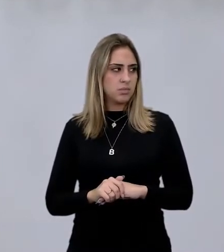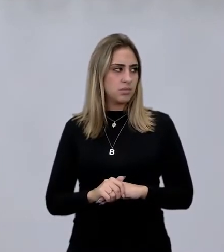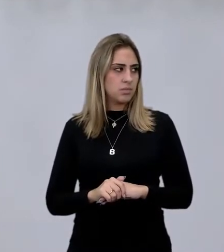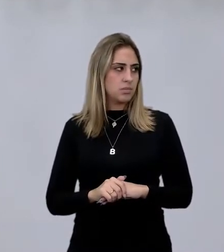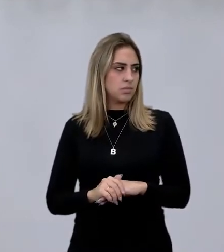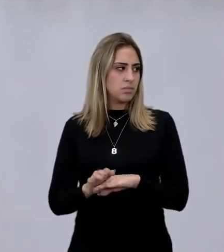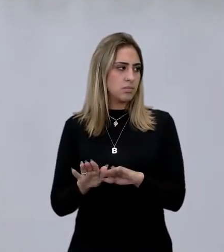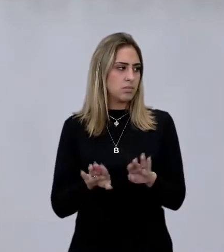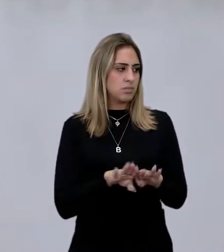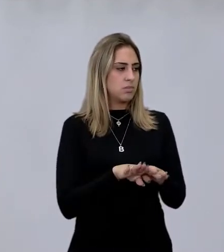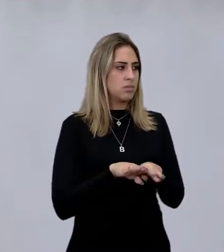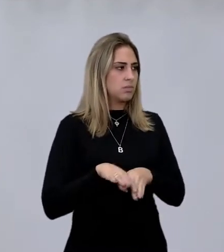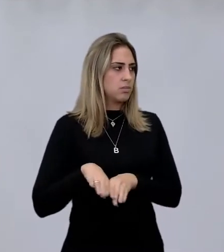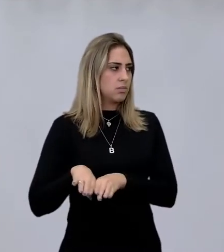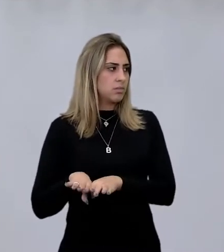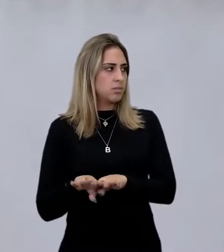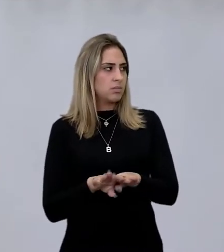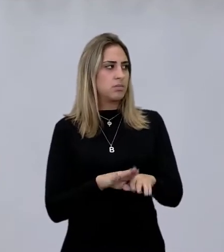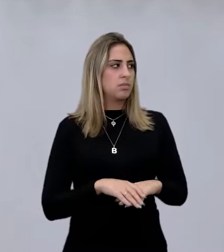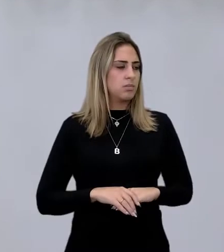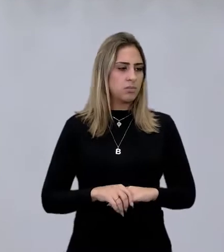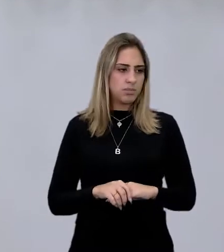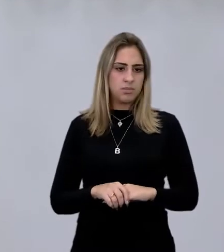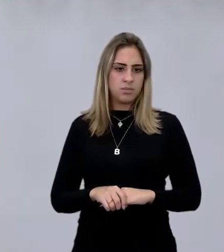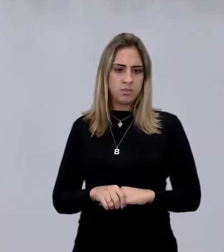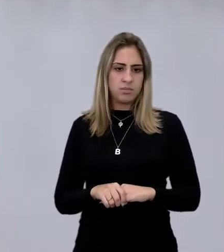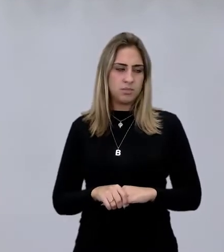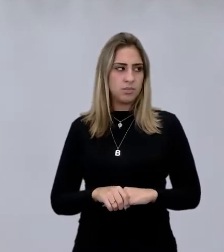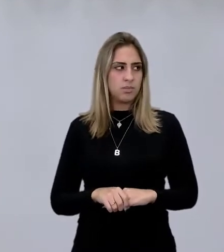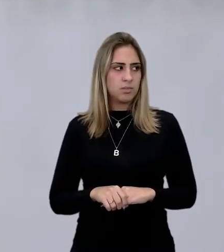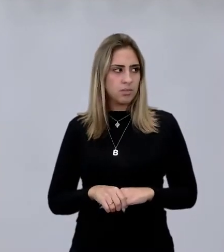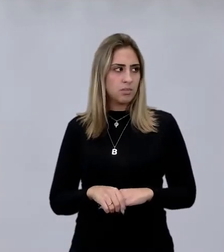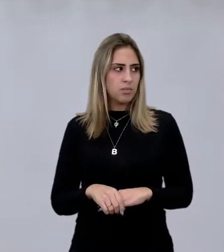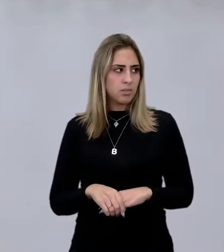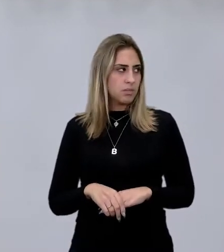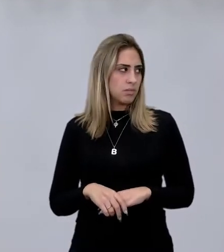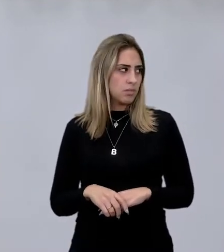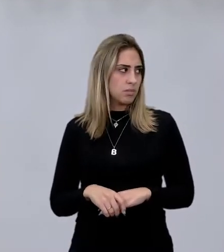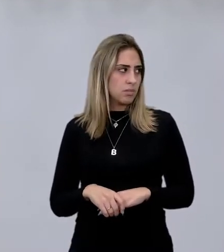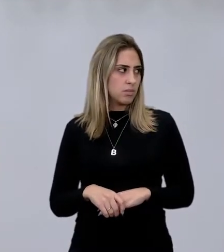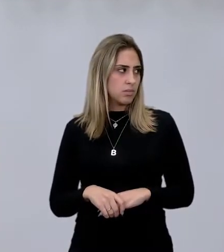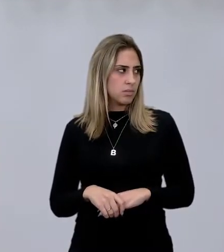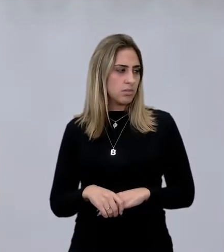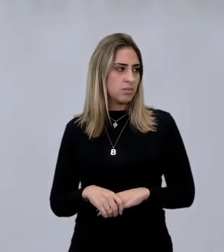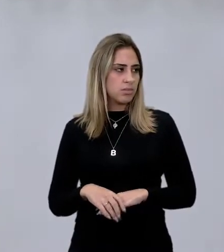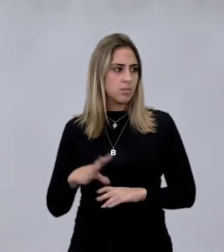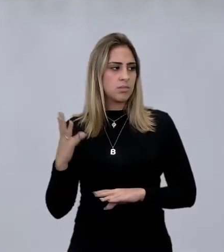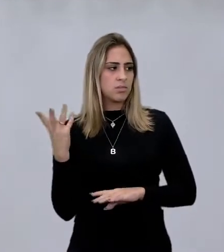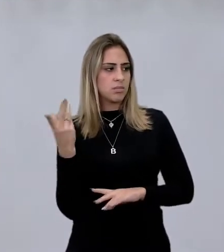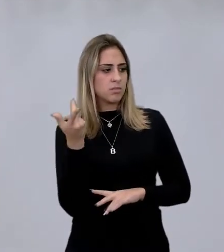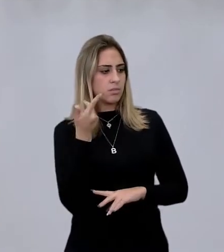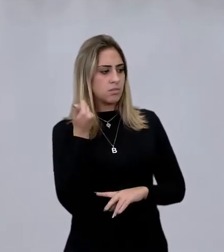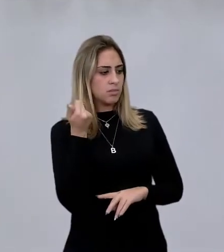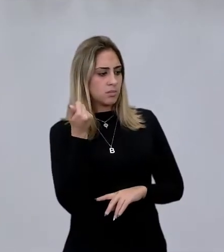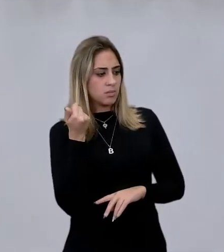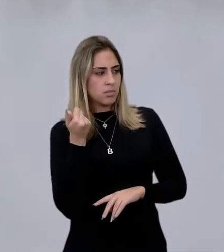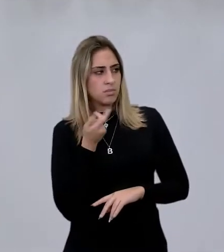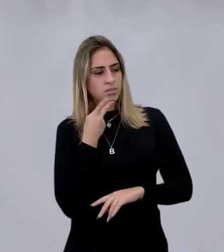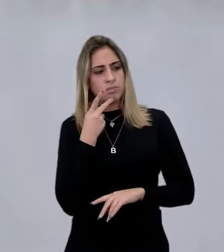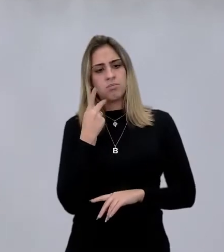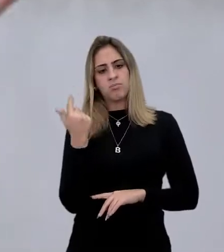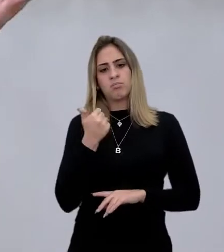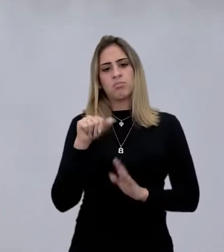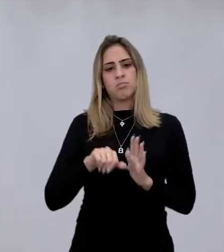vou repetir agora, e eu quero fazer 2 adendos. O primeiro, ele não é um bom exemplo. É maravilhoso, né? Eu falo que eu vou dar um exemplo e eu já falo que ele é